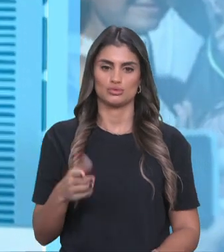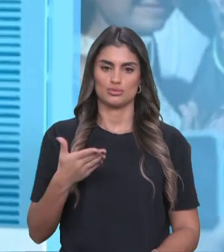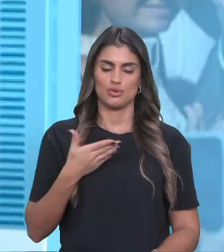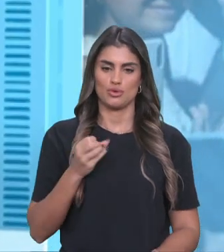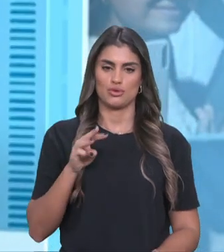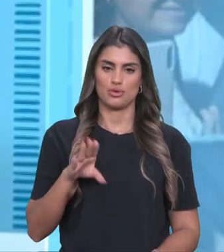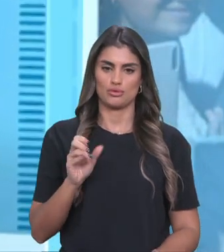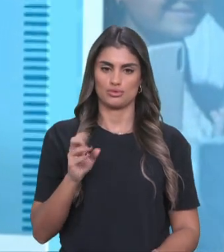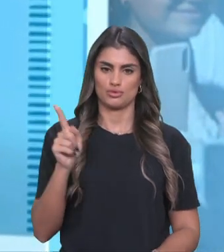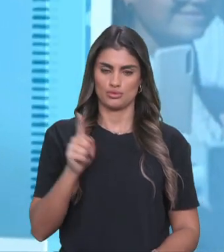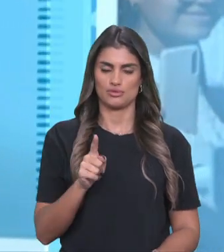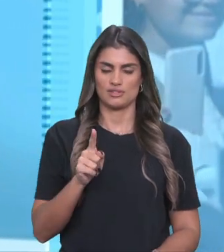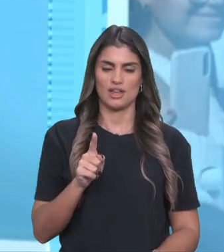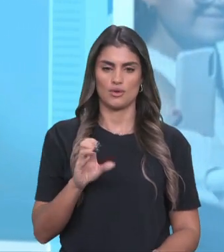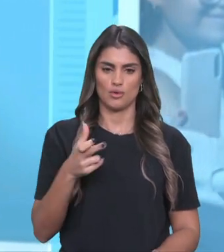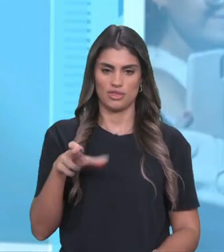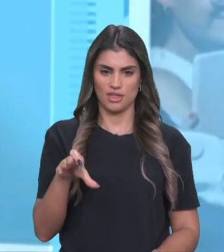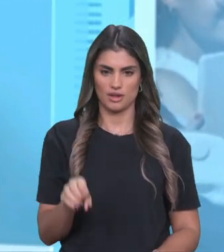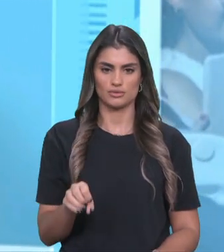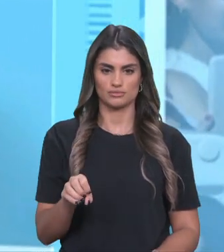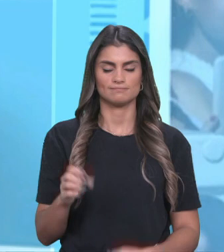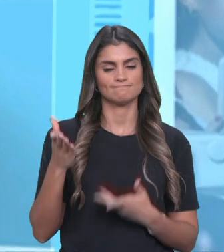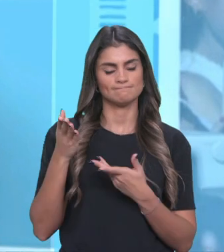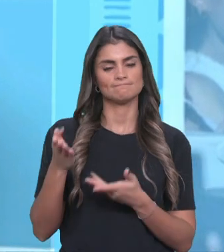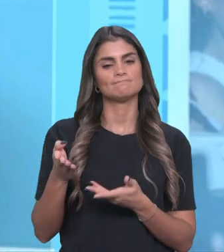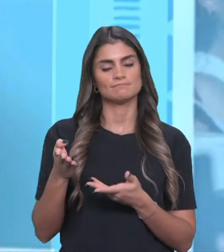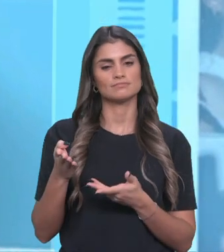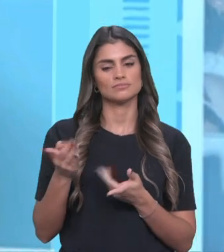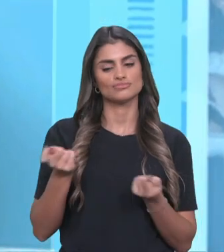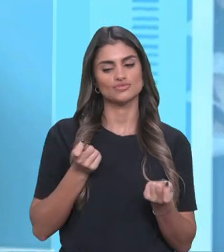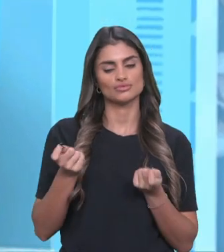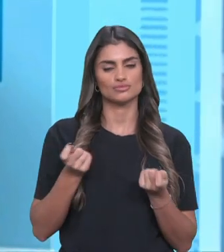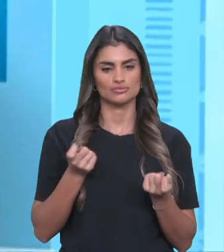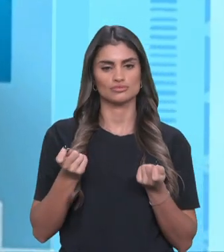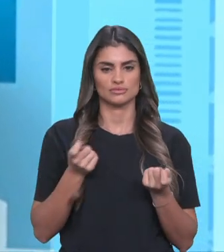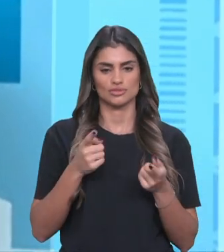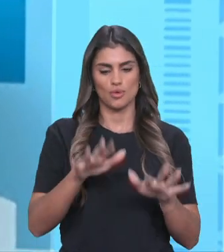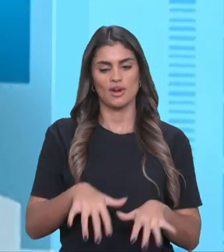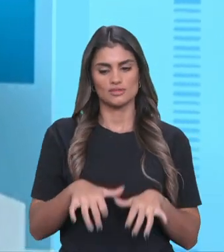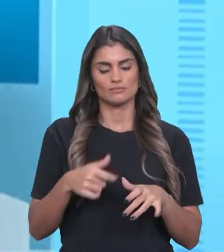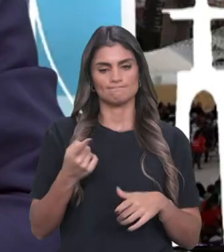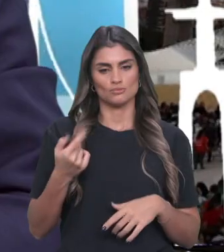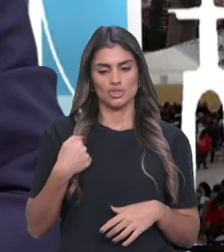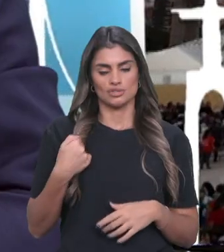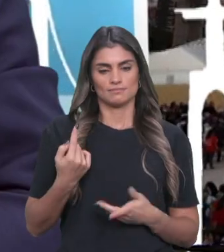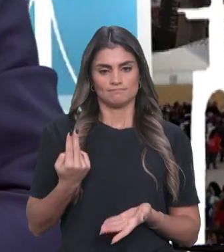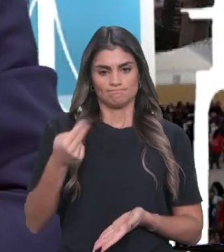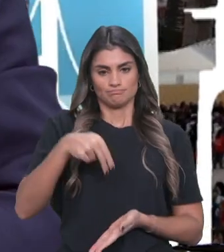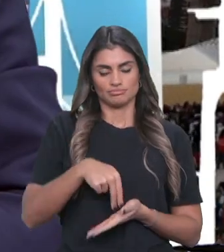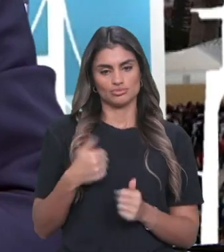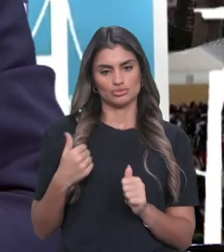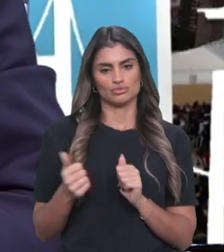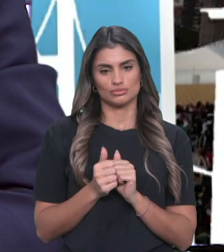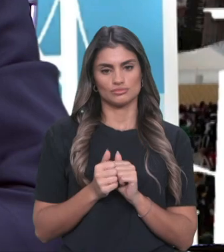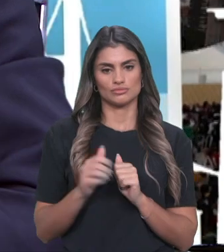arcebispo de Braga e presidente da Comissão Episcopal Liturgia e Espiritualidade, coordena a realização deste Congresso e está hoje connosco no programa Eclésia. Muito boa